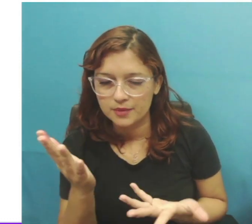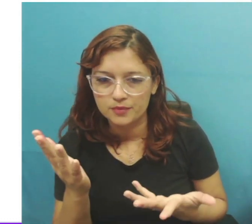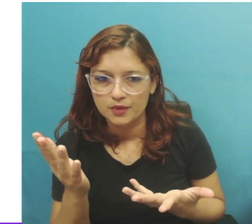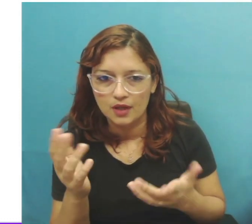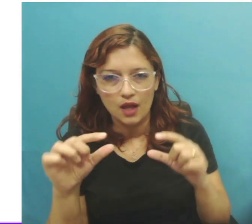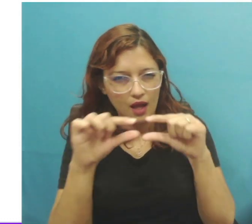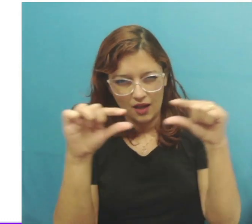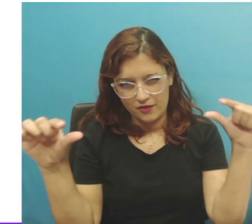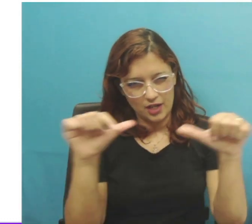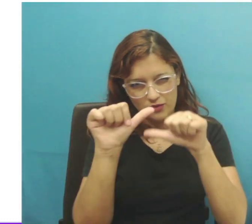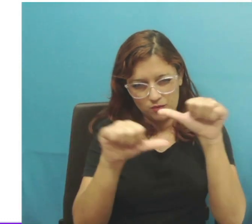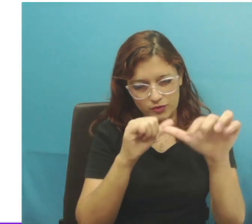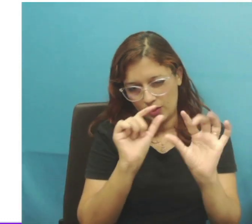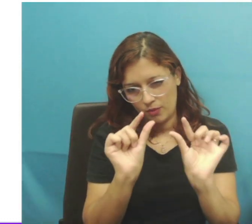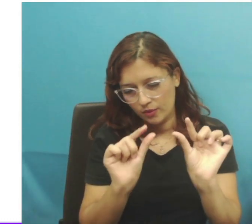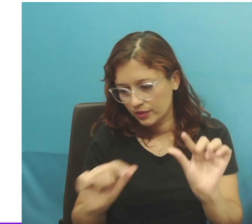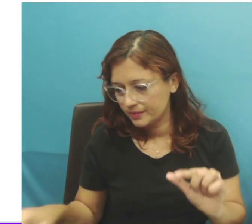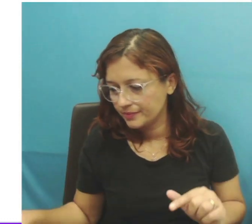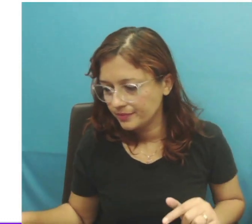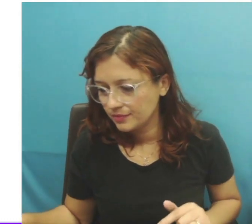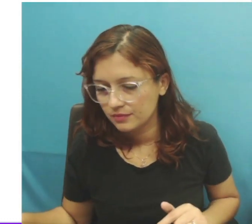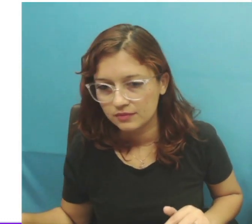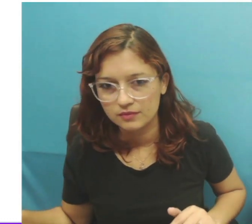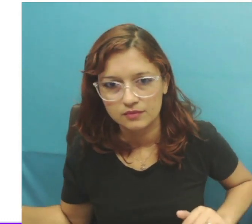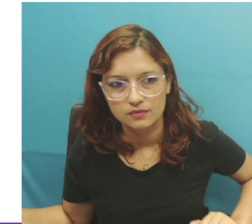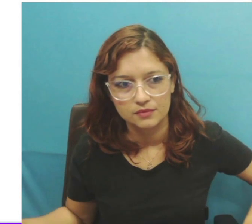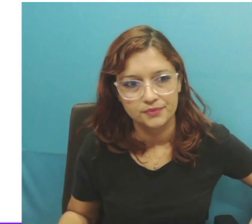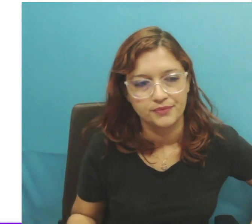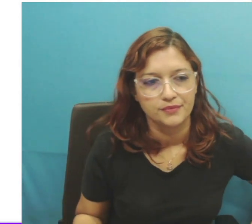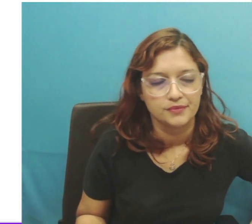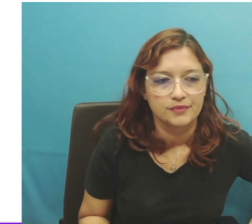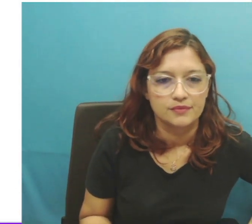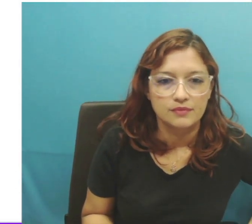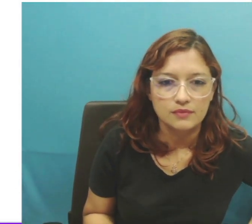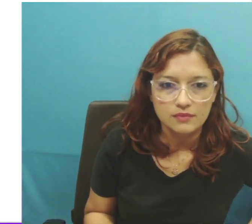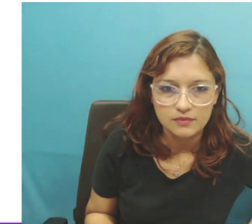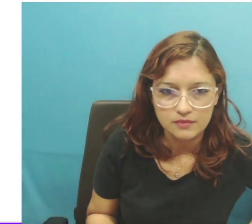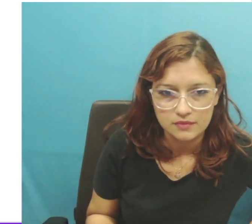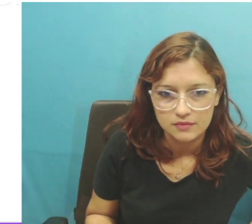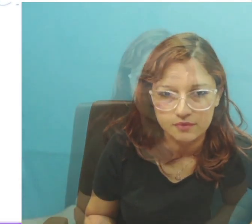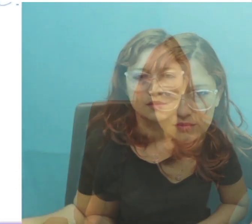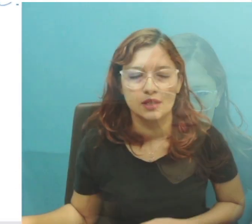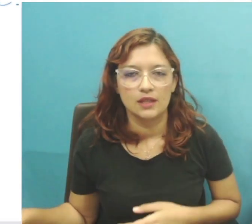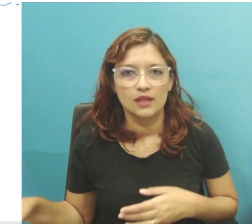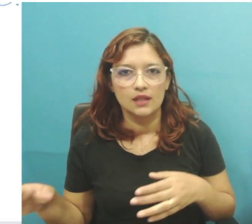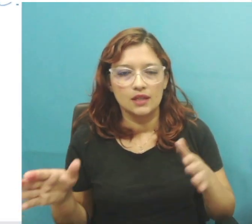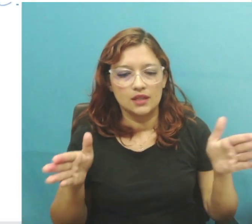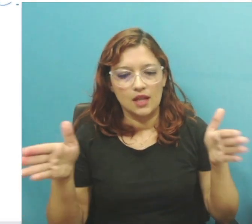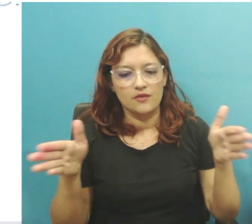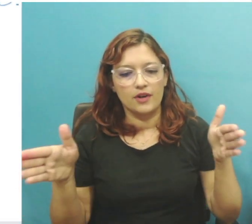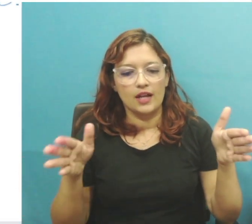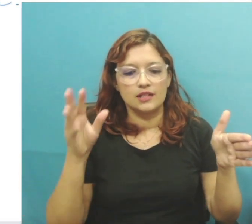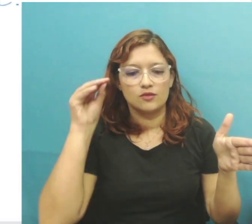por exemplo, nessa frase, se eu quiser usar o me, vou fazer uma pequena mudança.